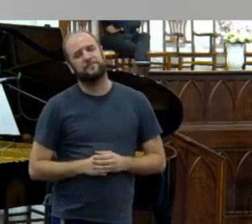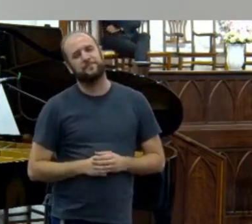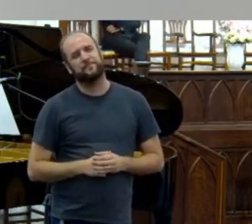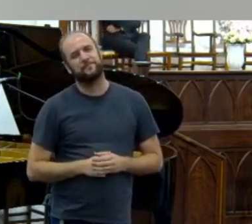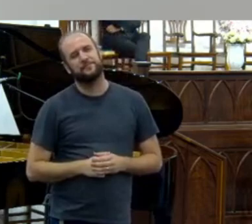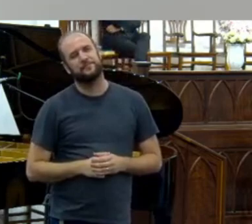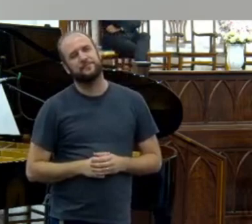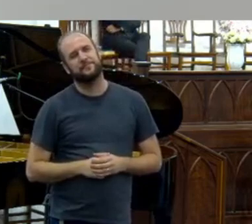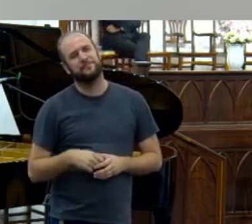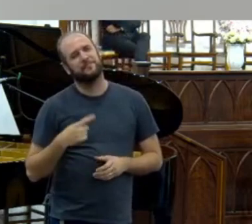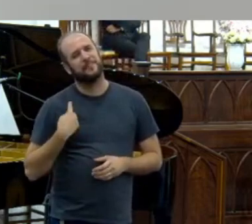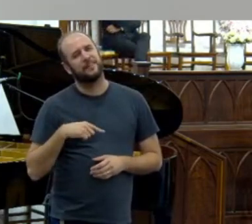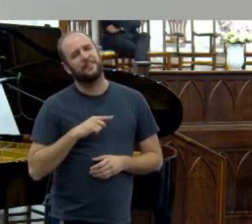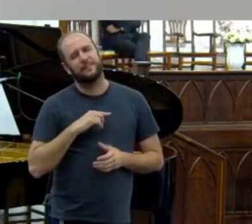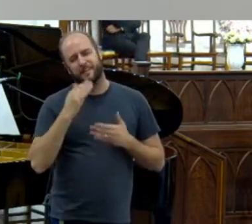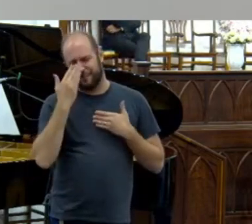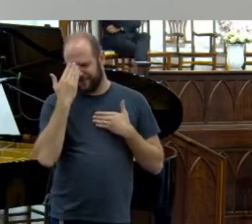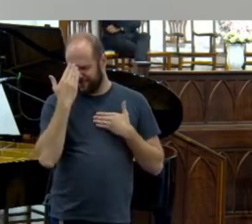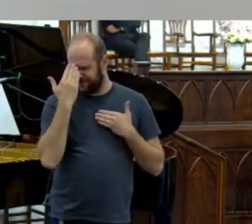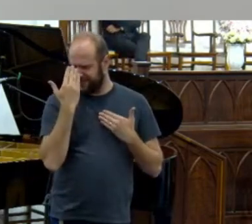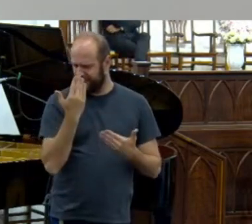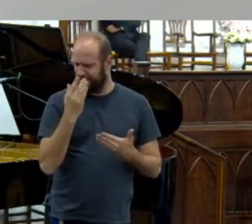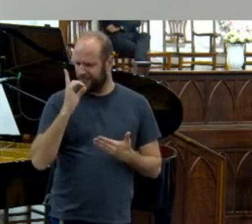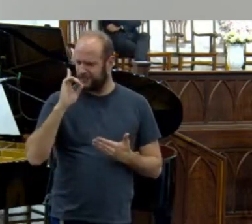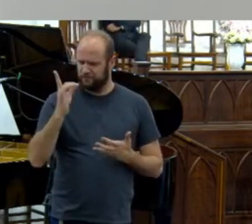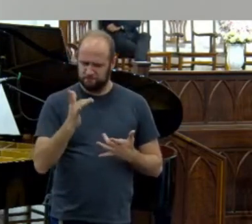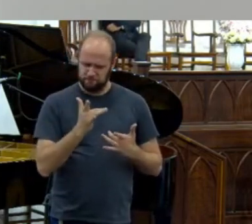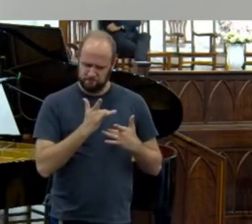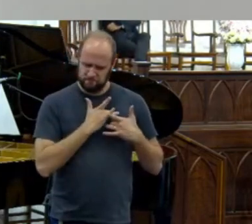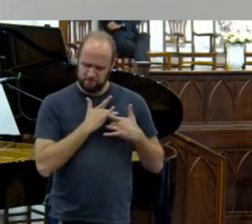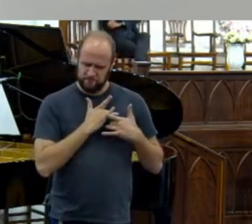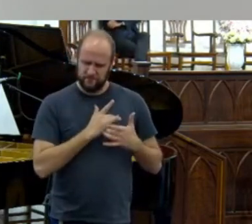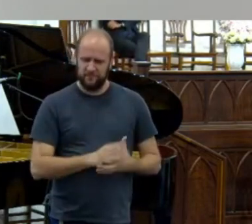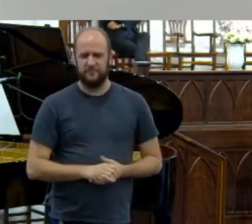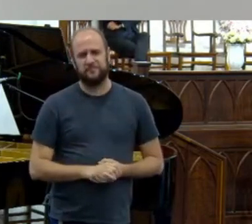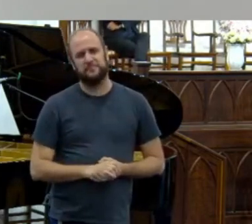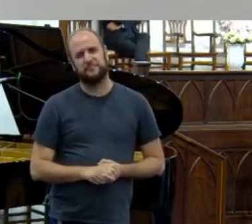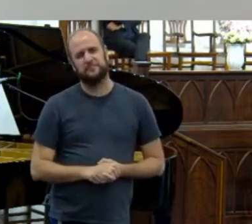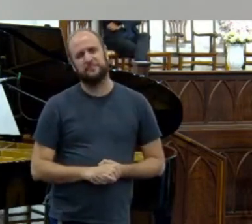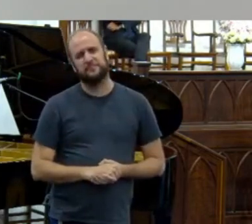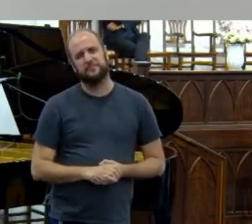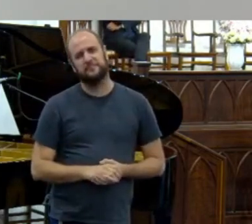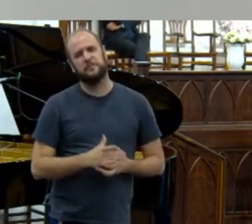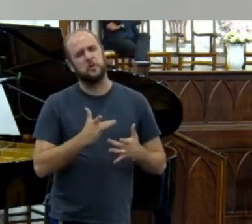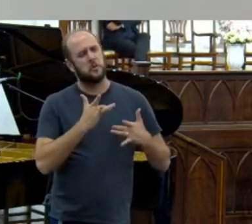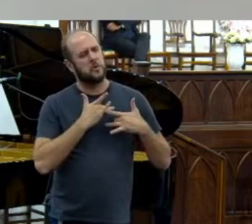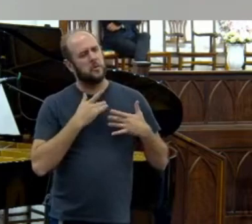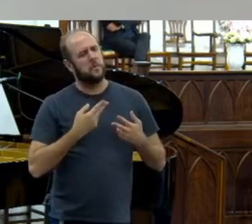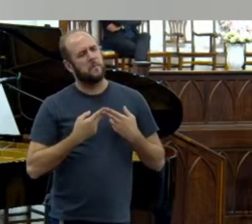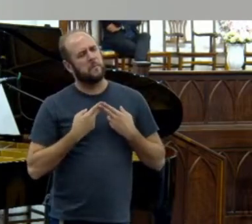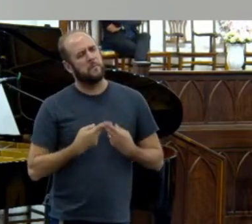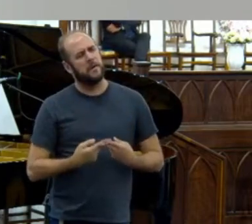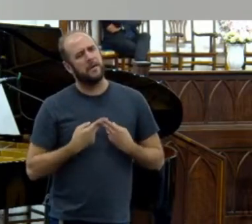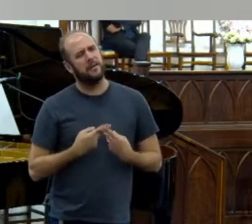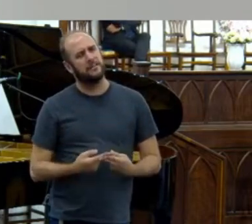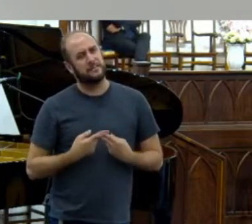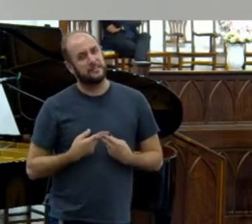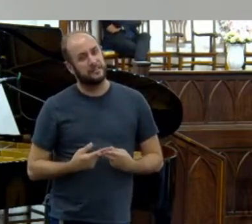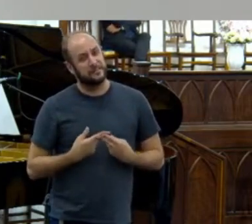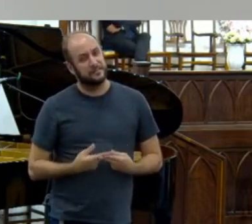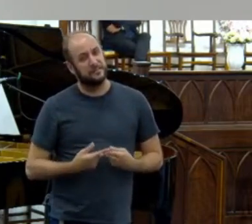Nós devemos dar muitas graças a Deus pelas suas misericórdias, pela sua paciência, pela